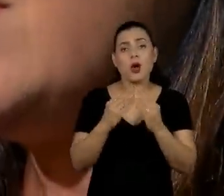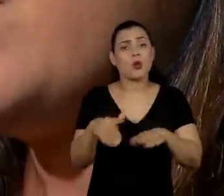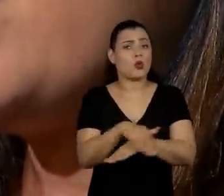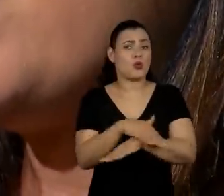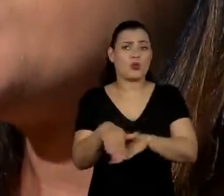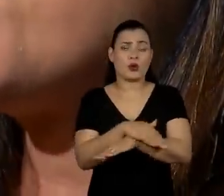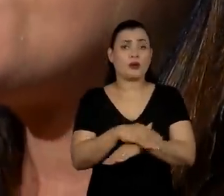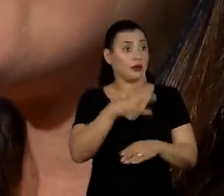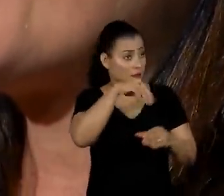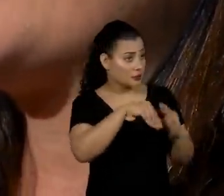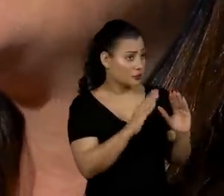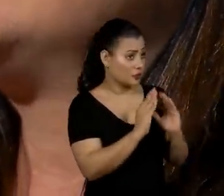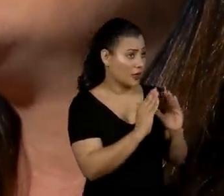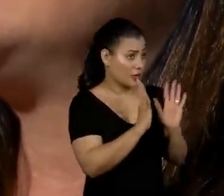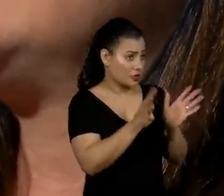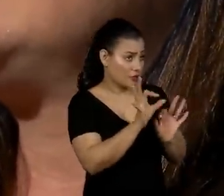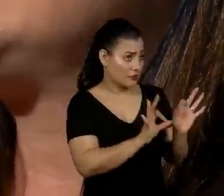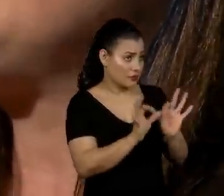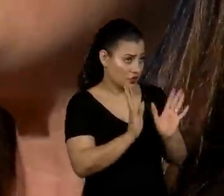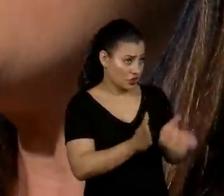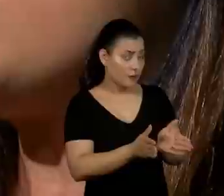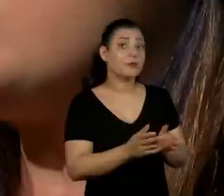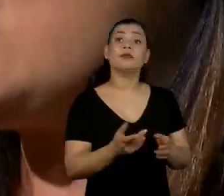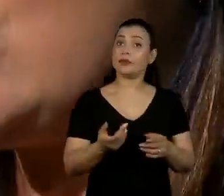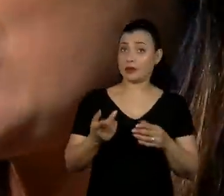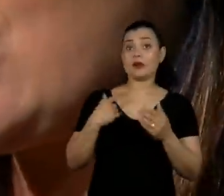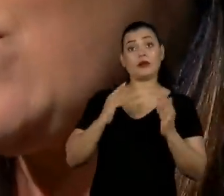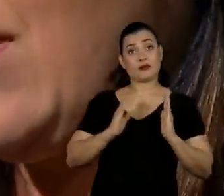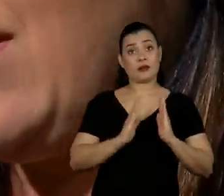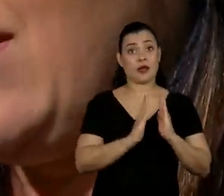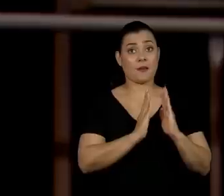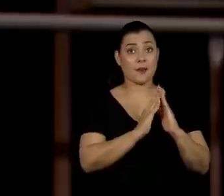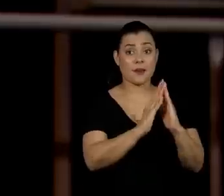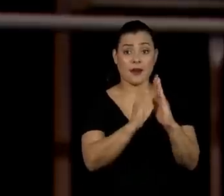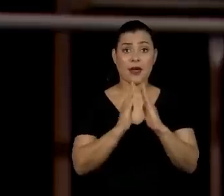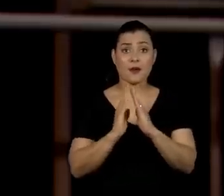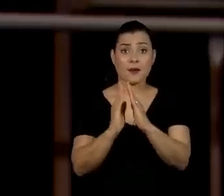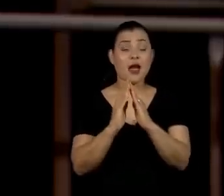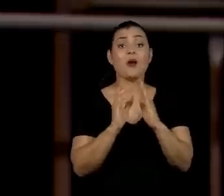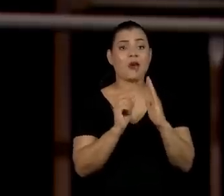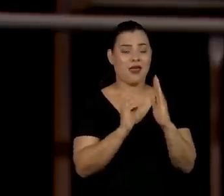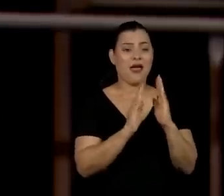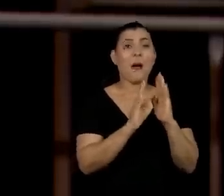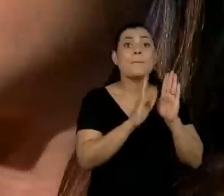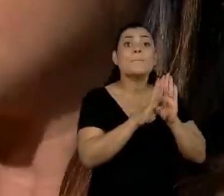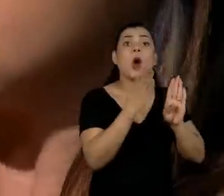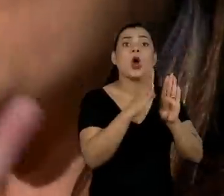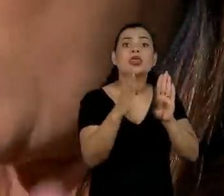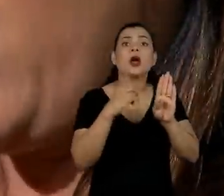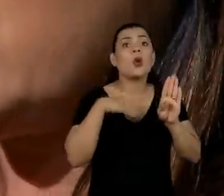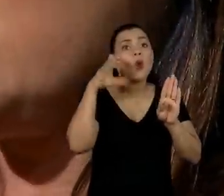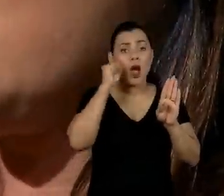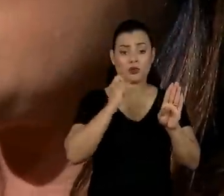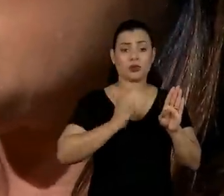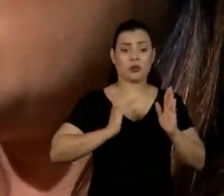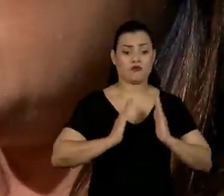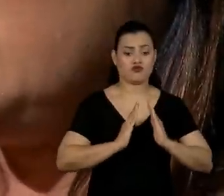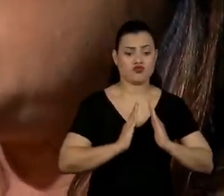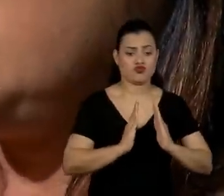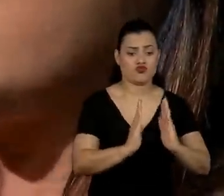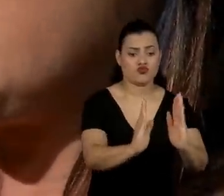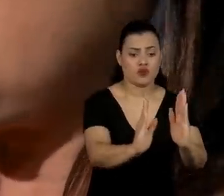dentro de casa já tinha esse movimento dentro do Cortiço porque você tem vários quartos